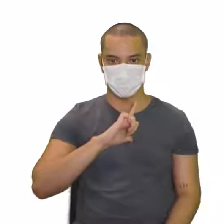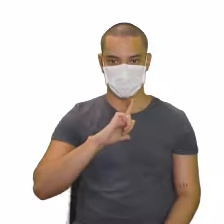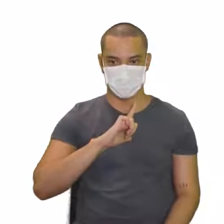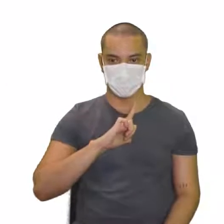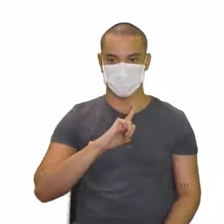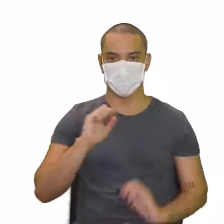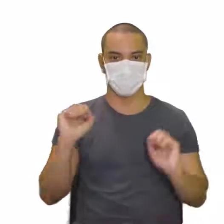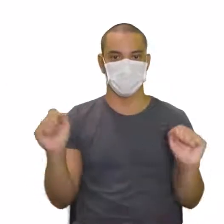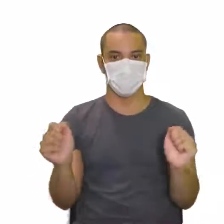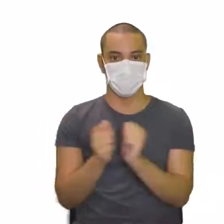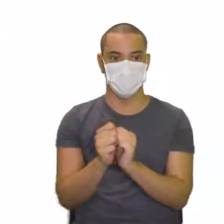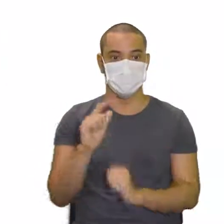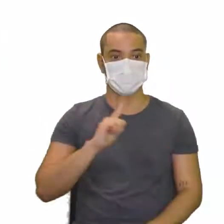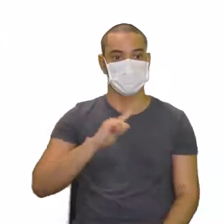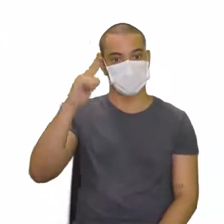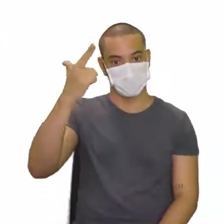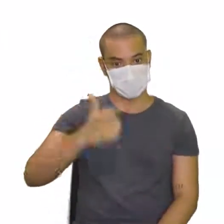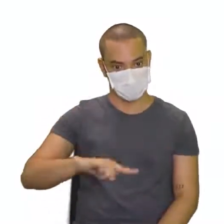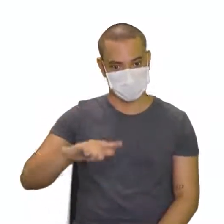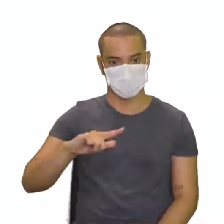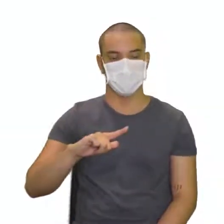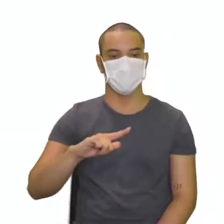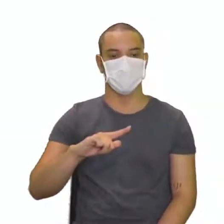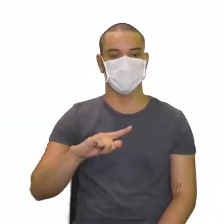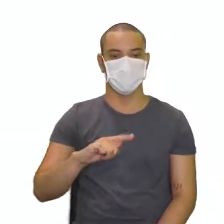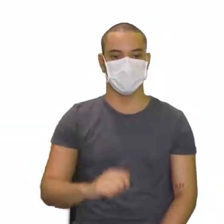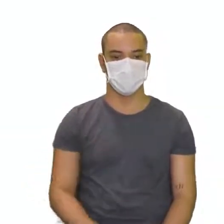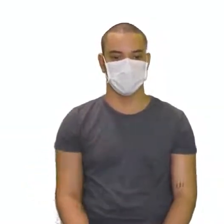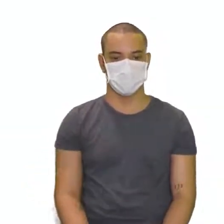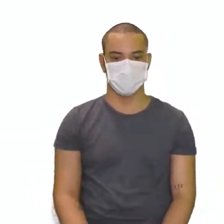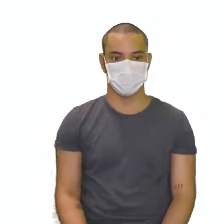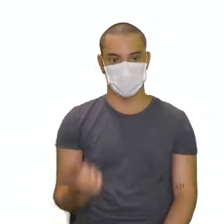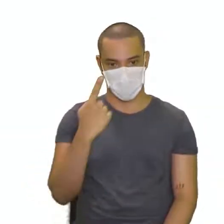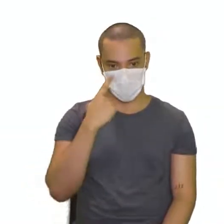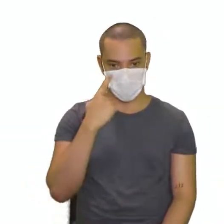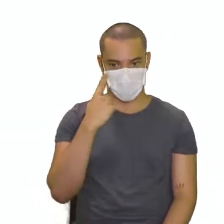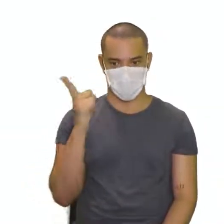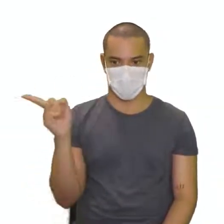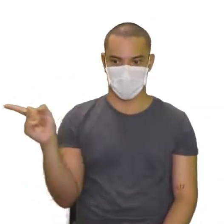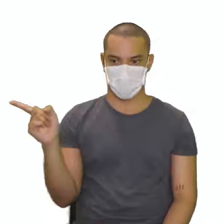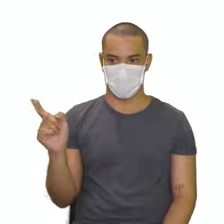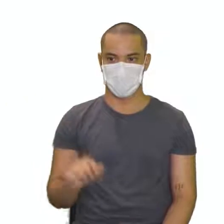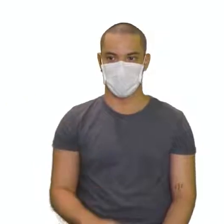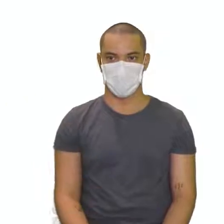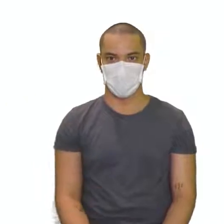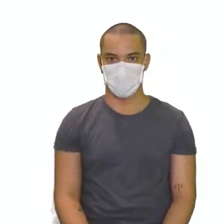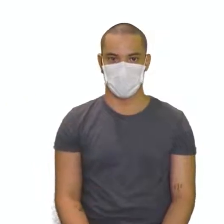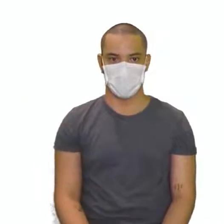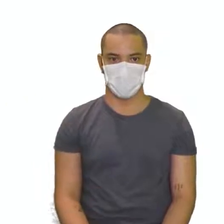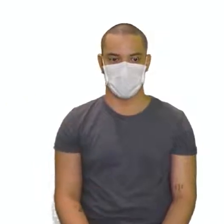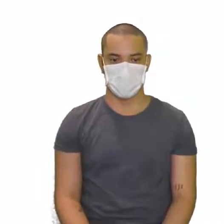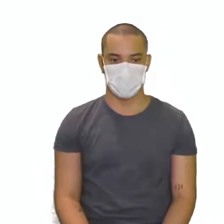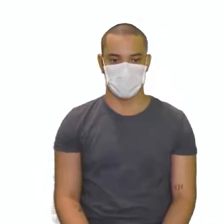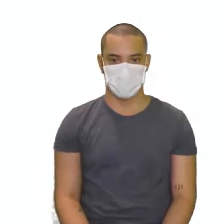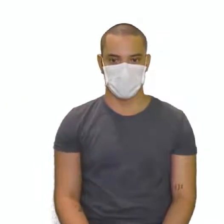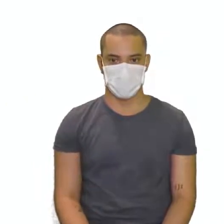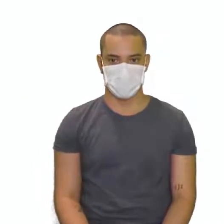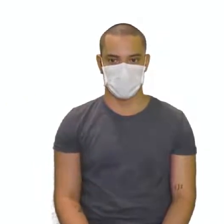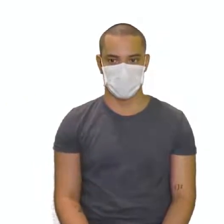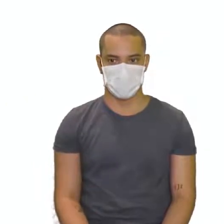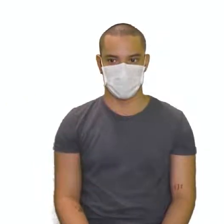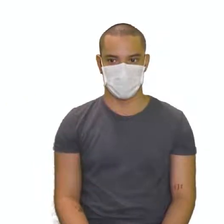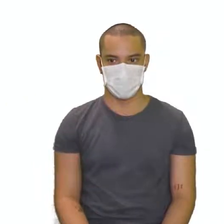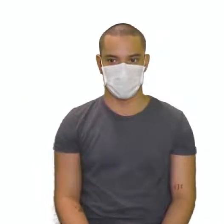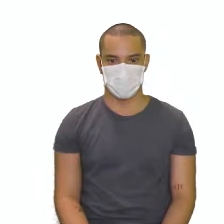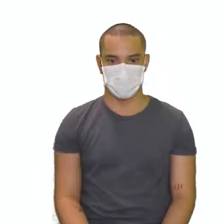e aqui nós temos mais animação. Vou colocar aqui, olha aí, nossa correntezinha aqui vai